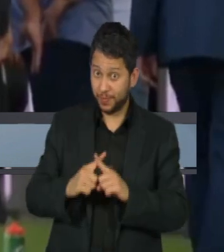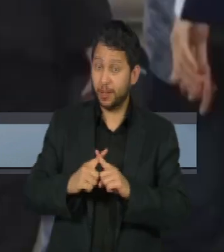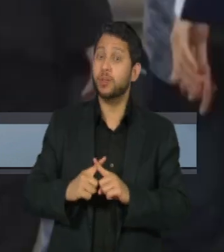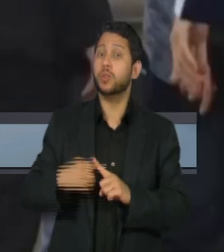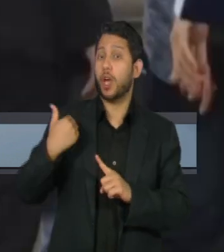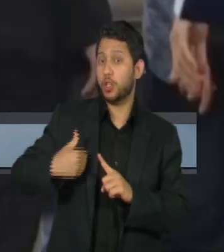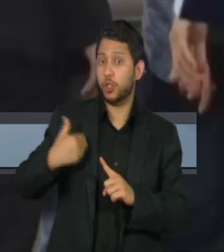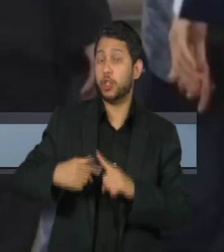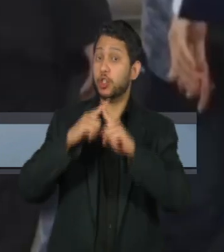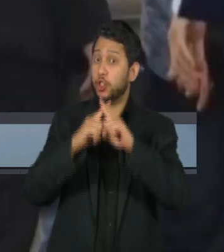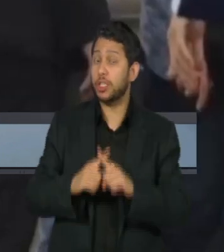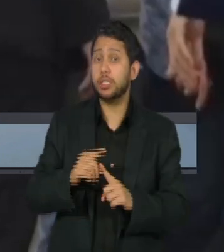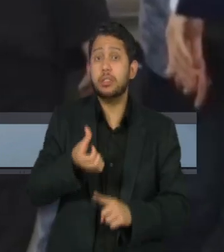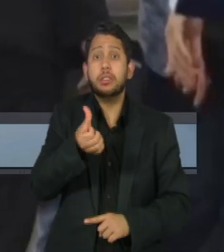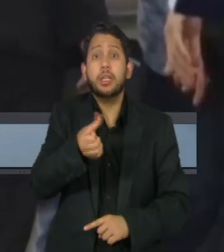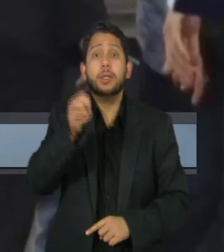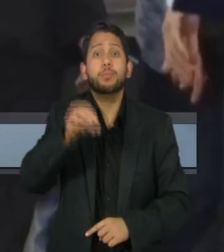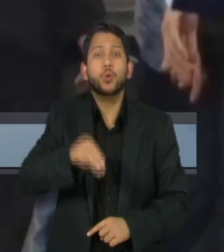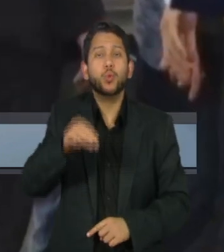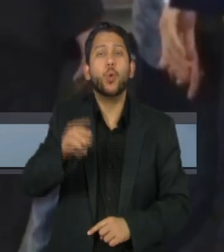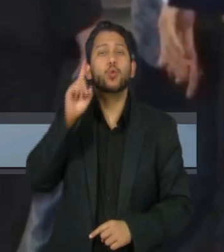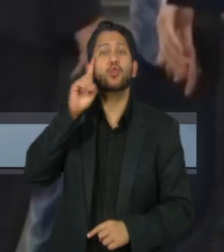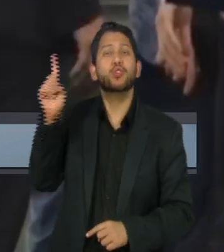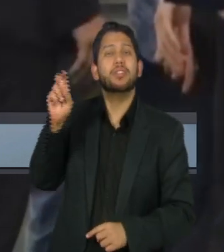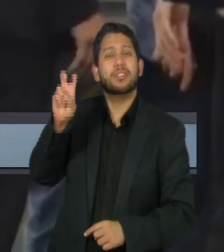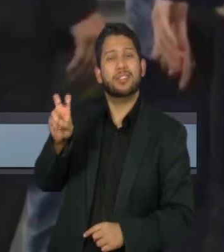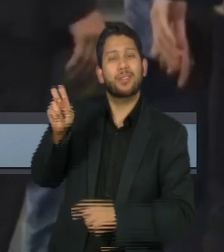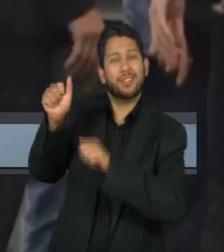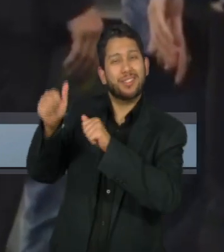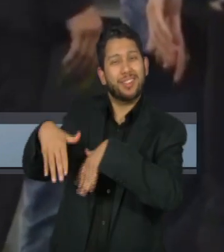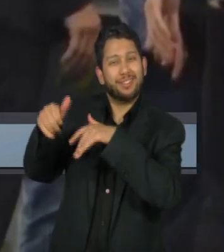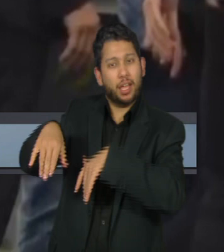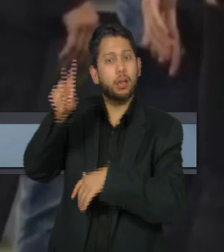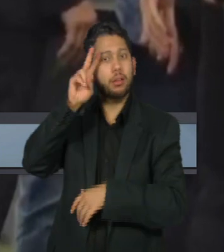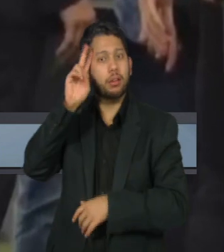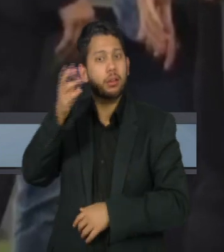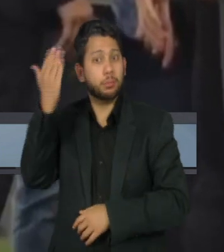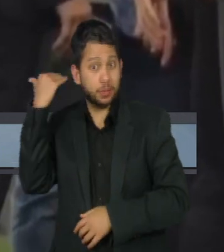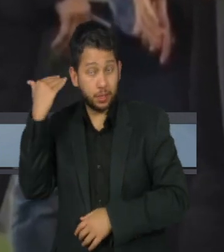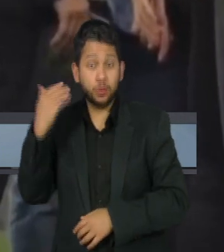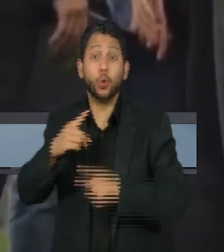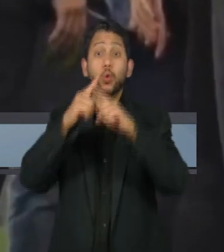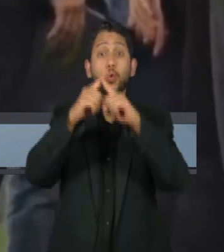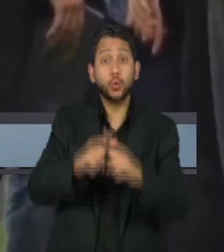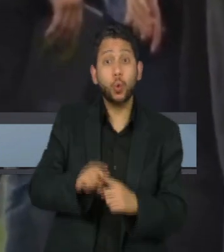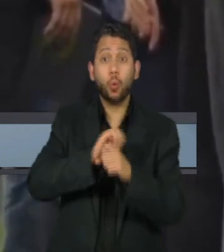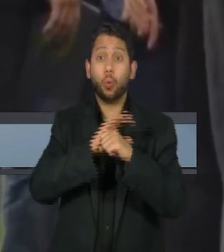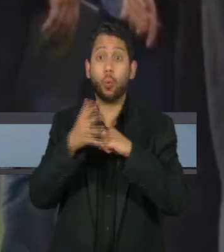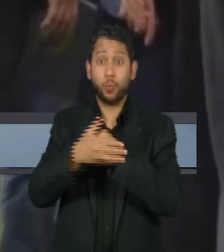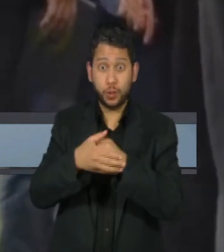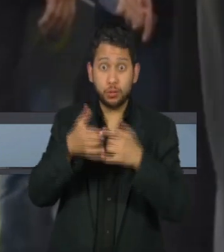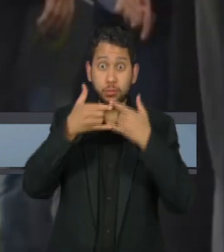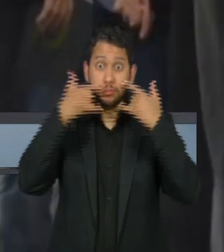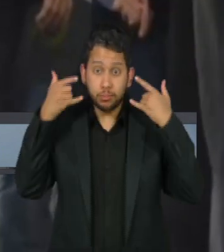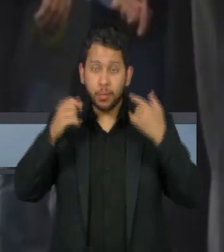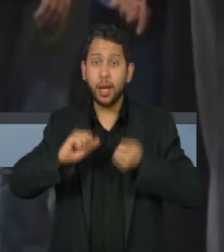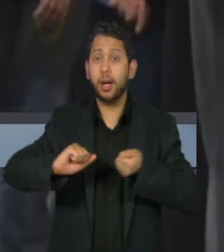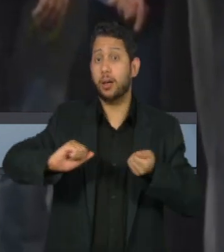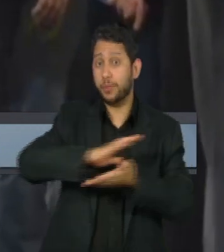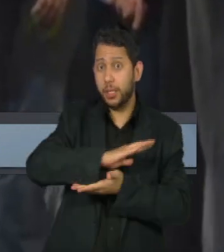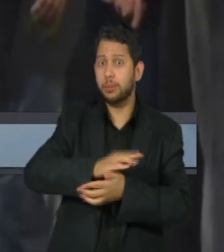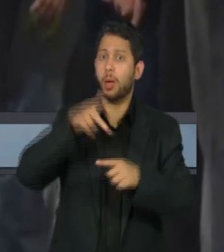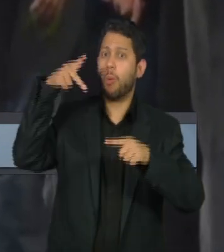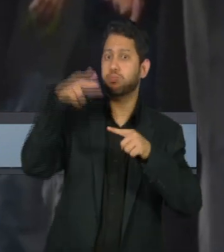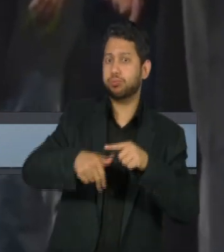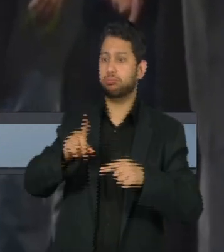por pelo menos 6 minutos, no dia 5 de setembro, quando o jogo foi interrompido por ordem da Agência de Vigilância